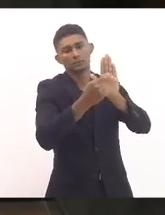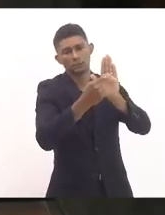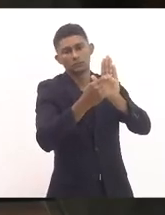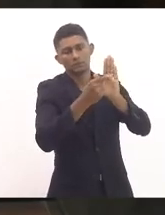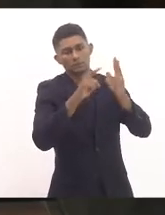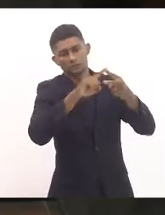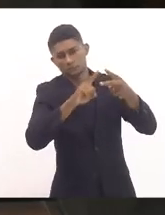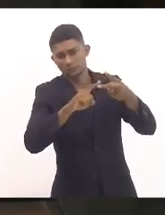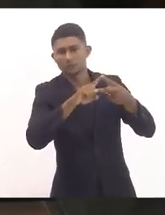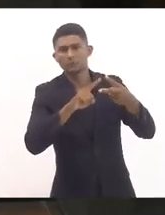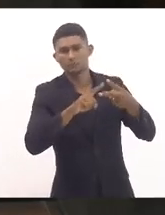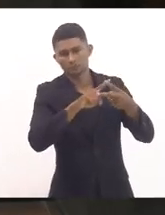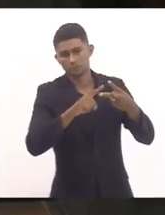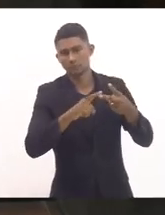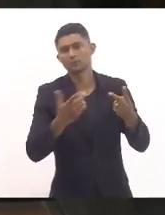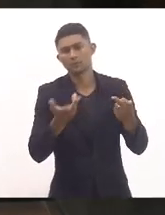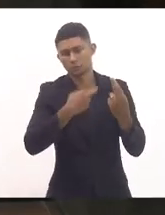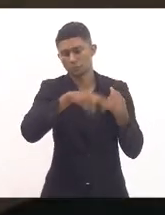infraconstitucionais.